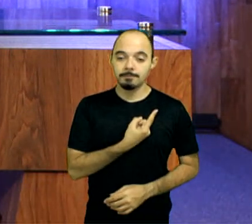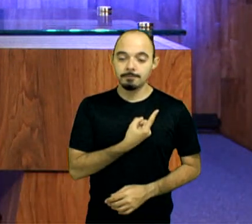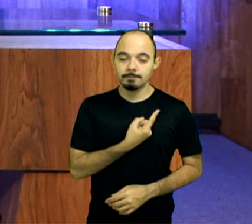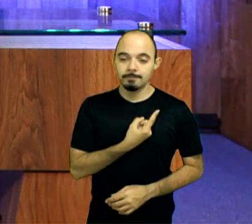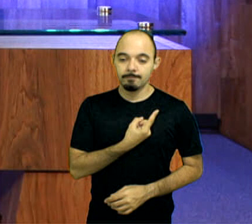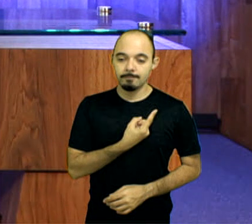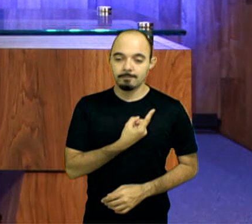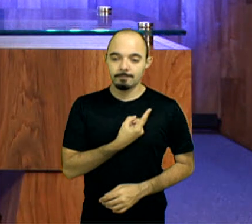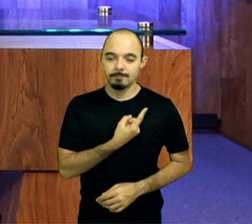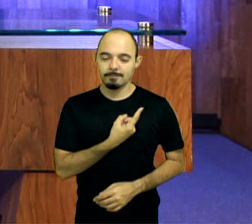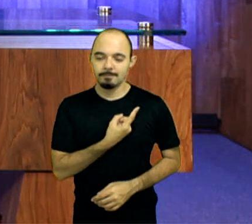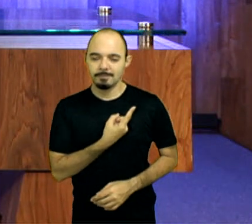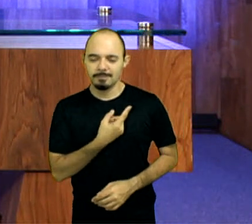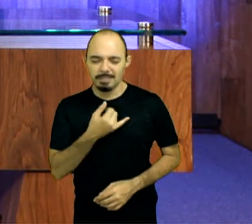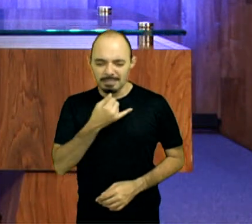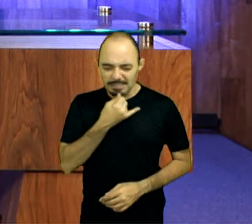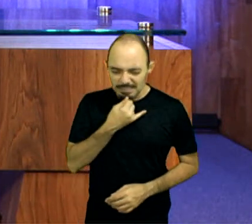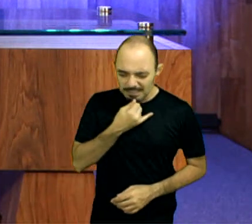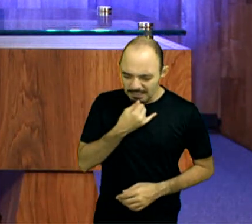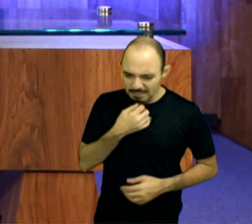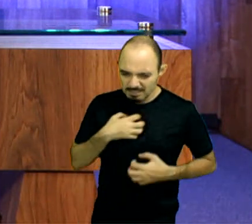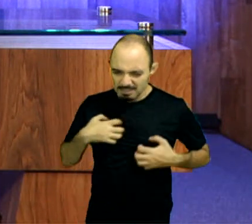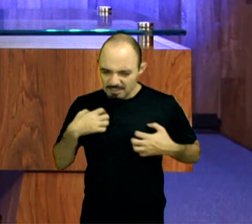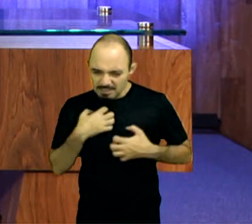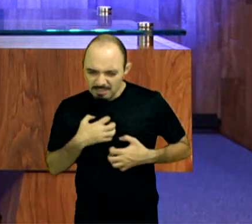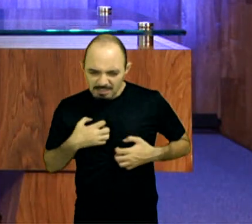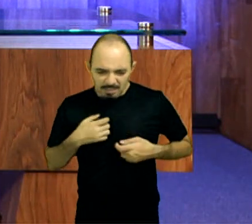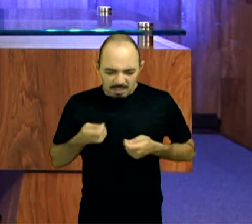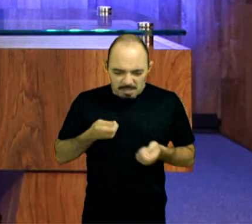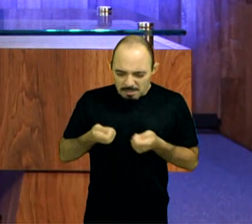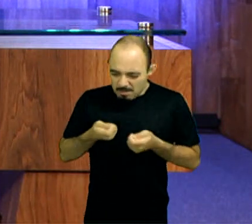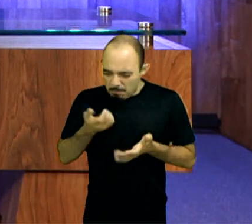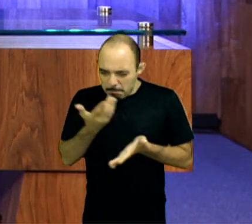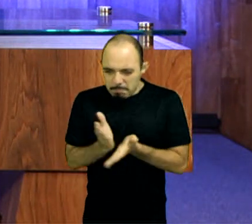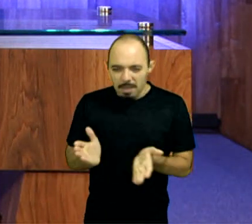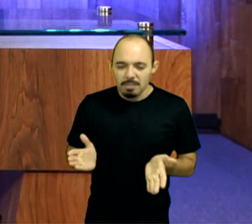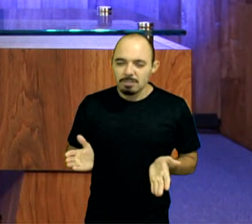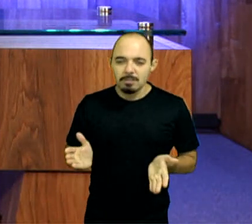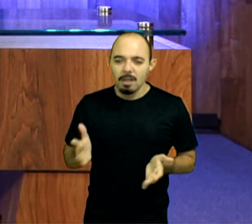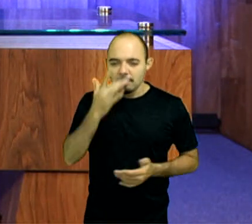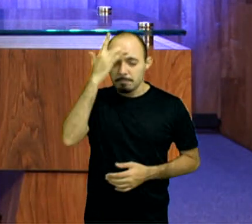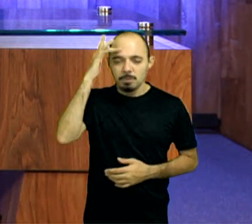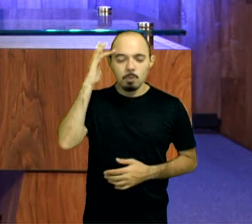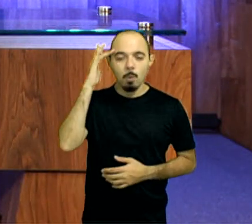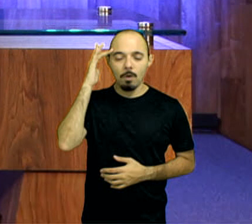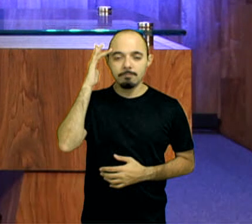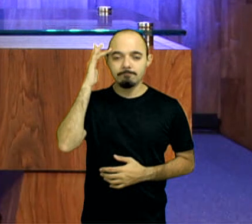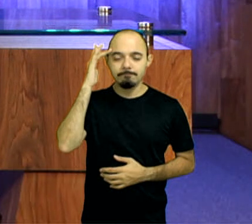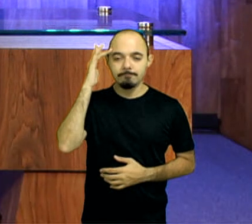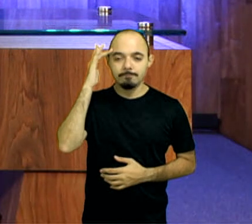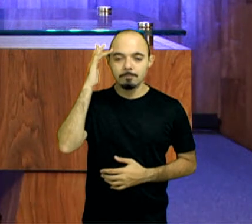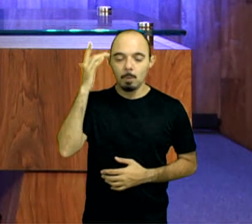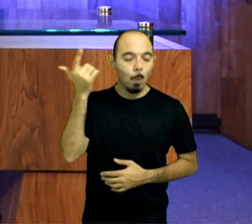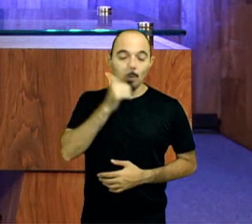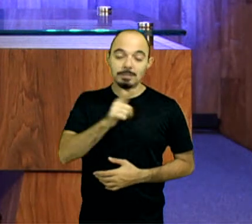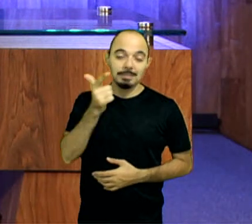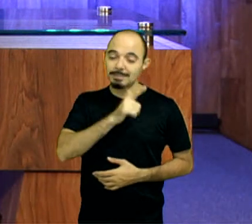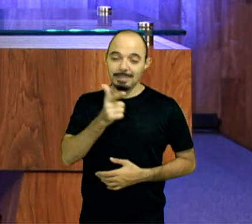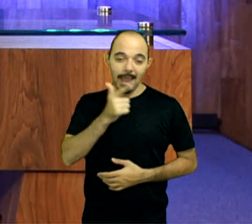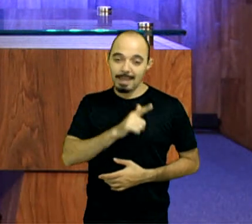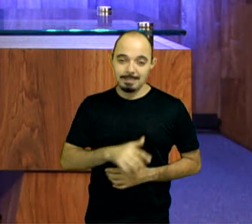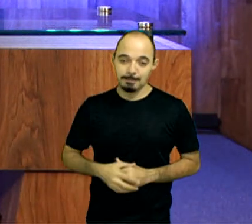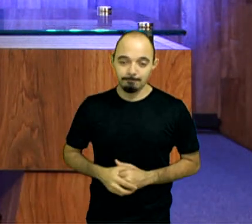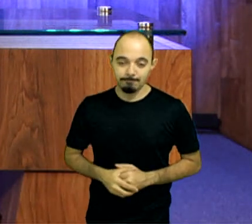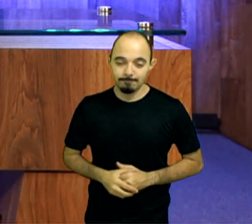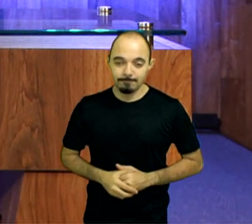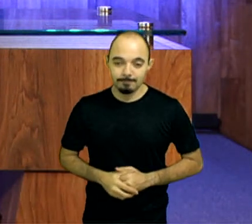ao ponto do camarada já não ter mais condições. Uma pessoa que sempre vem conversar comigo,